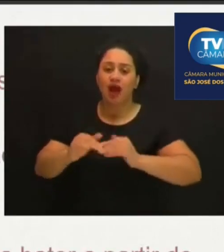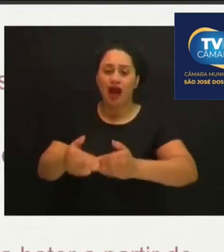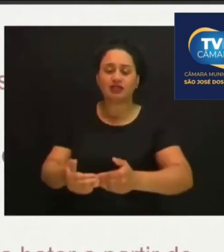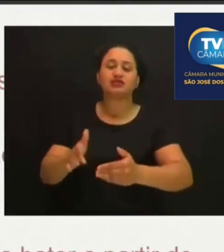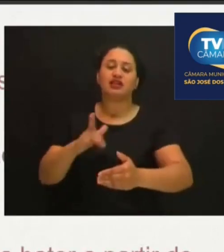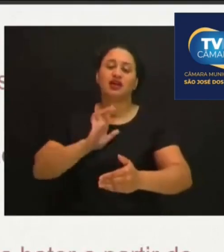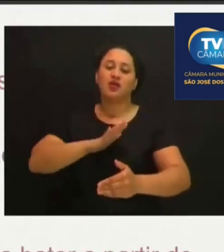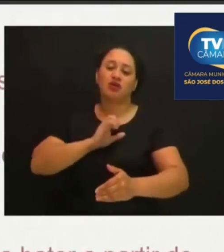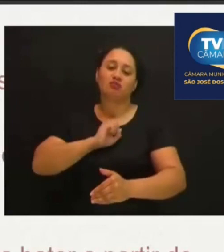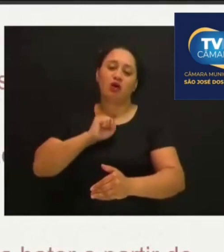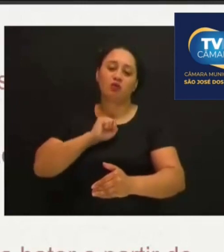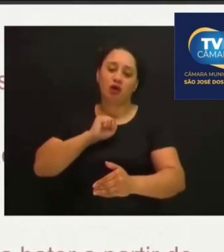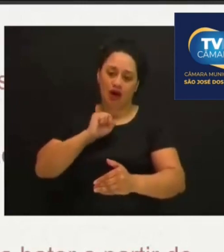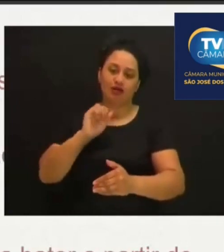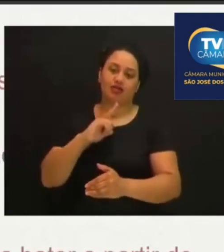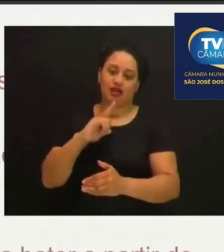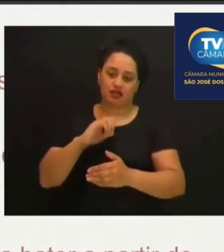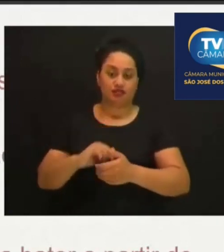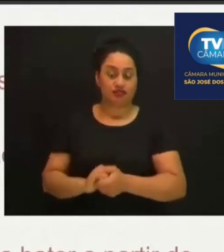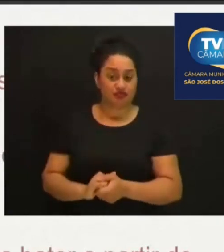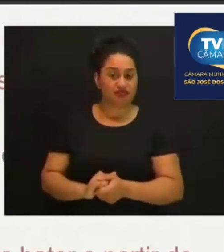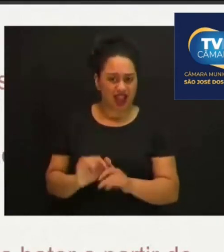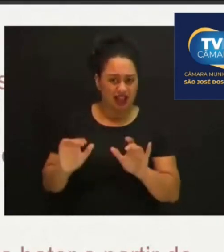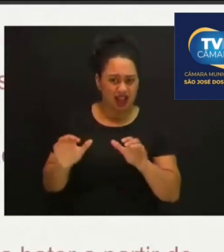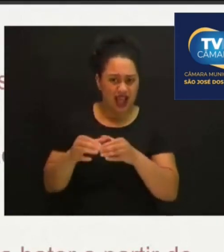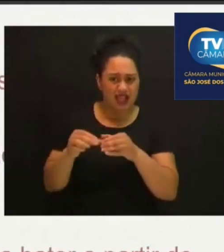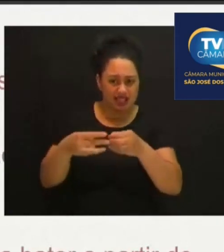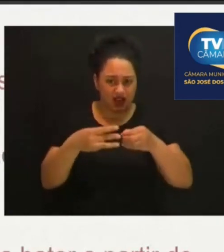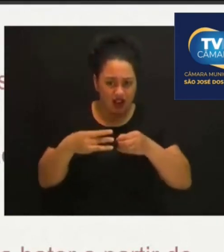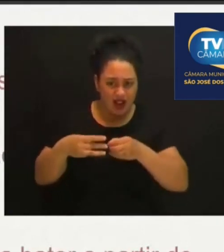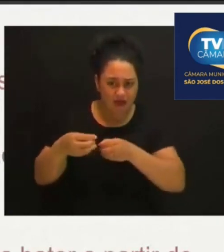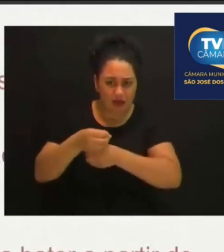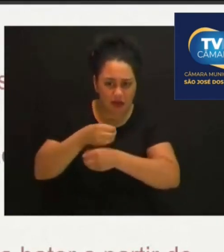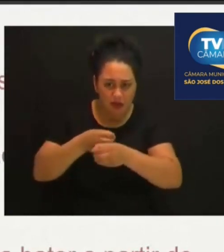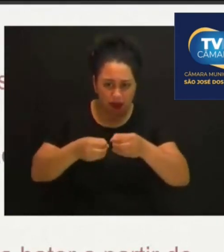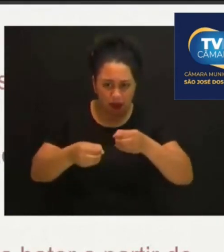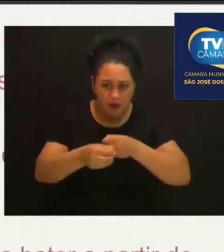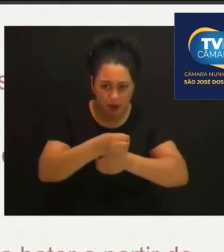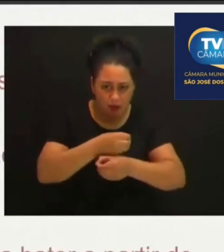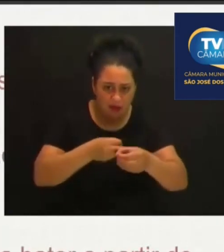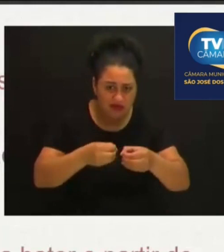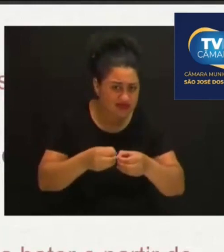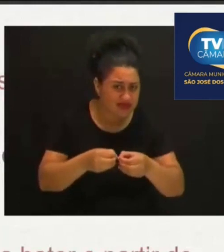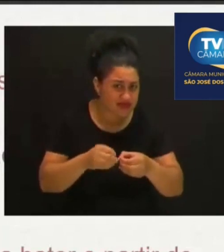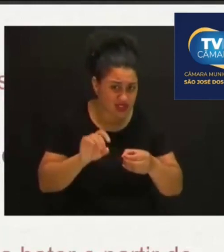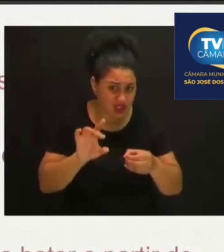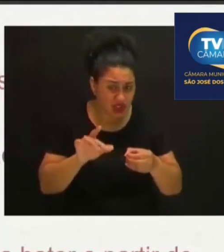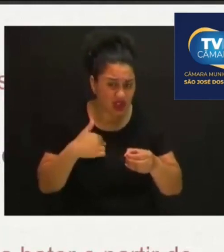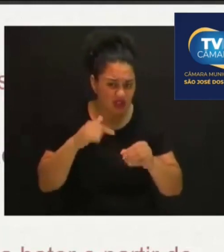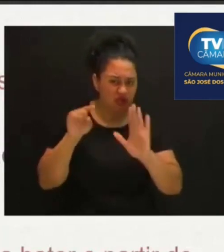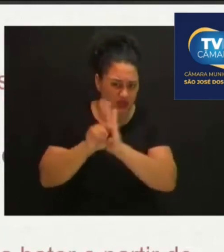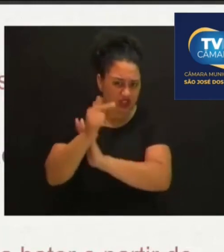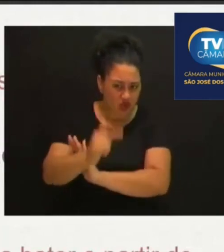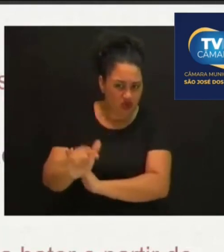bate. Isso é um aglomerado de células? Eu vou voltar sempre nessa pergunta, vocês vão me ouvir falando ela muitas vezes. Porque